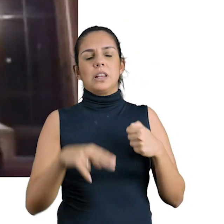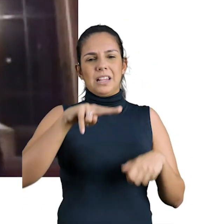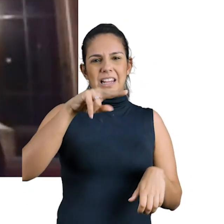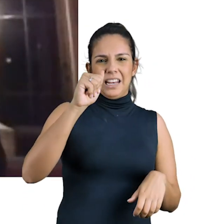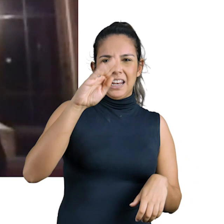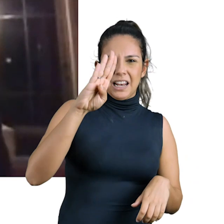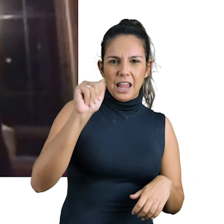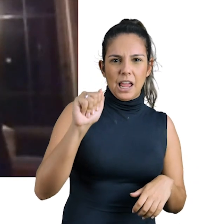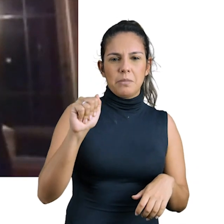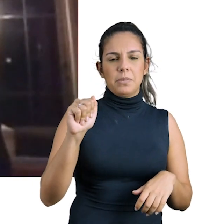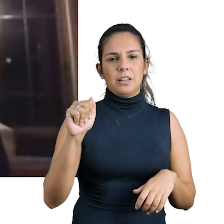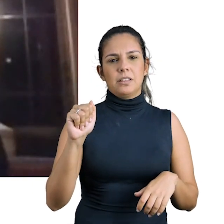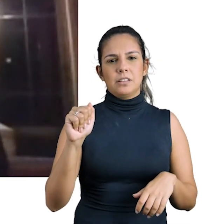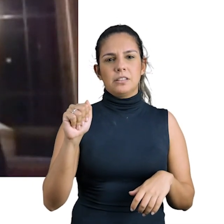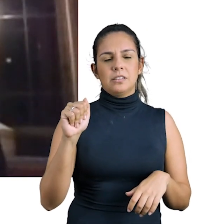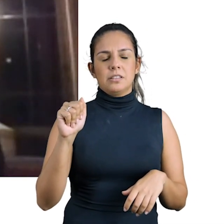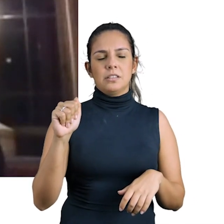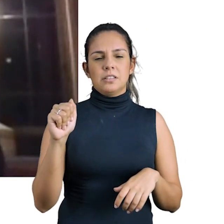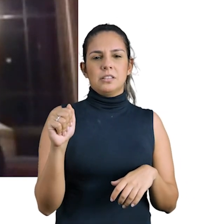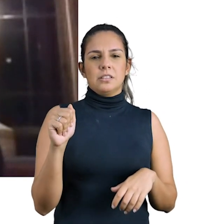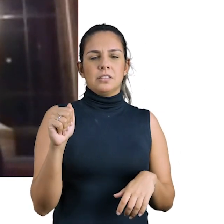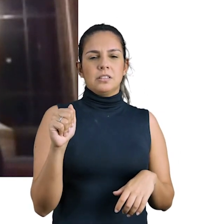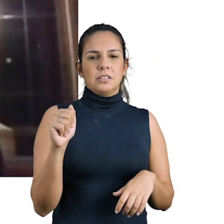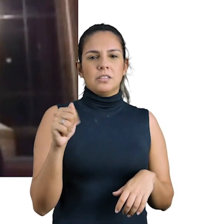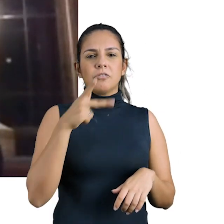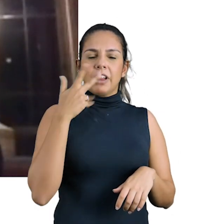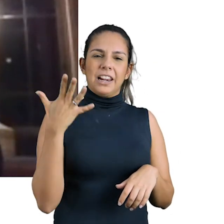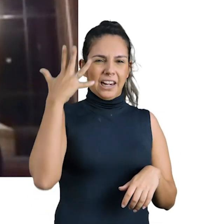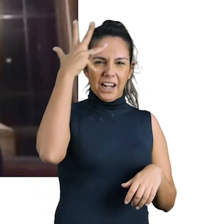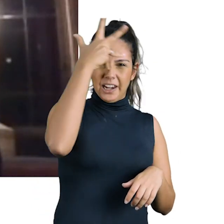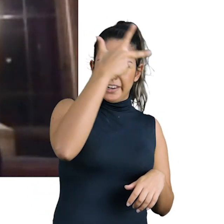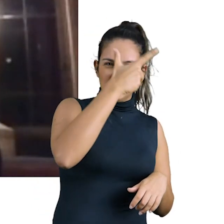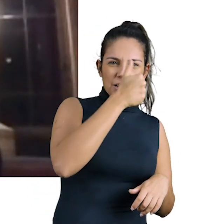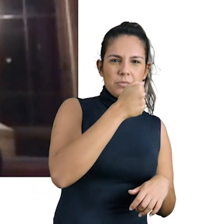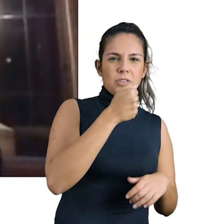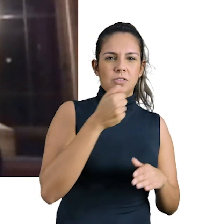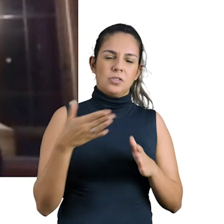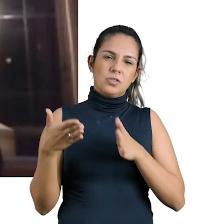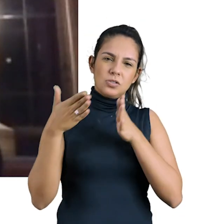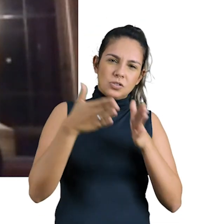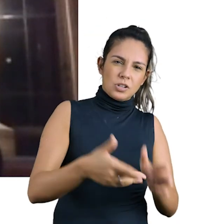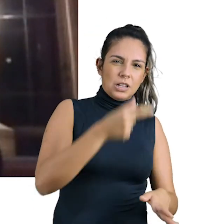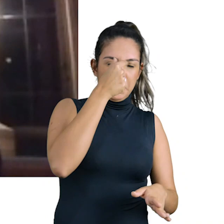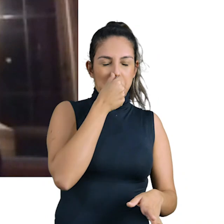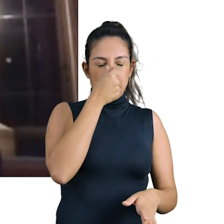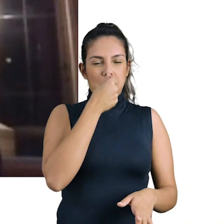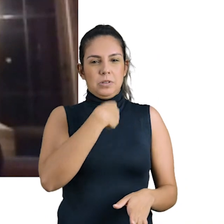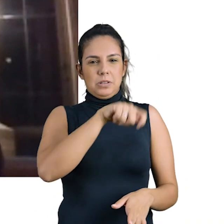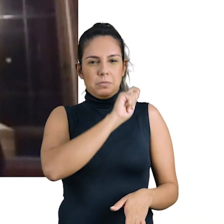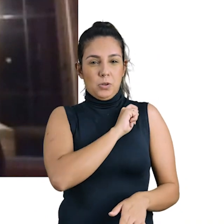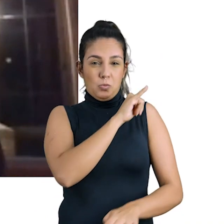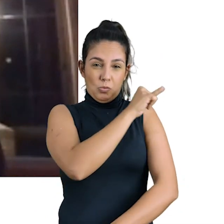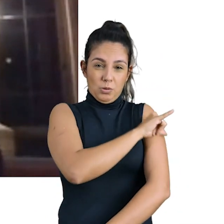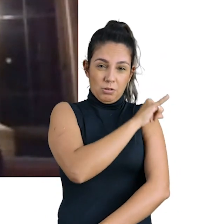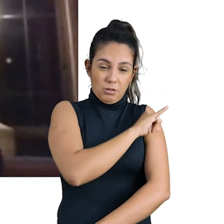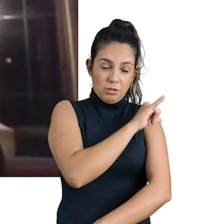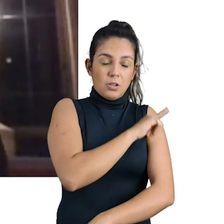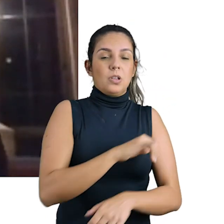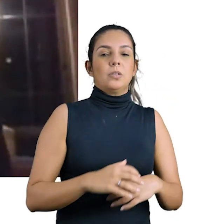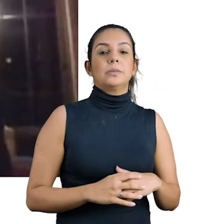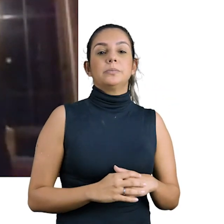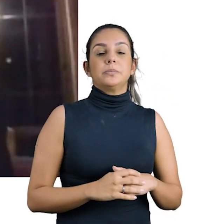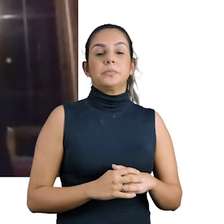Nava se refere lindamente, né, sobre a chegada da gripe espanhola no Rio de